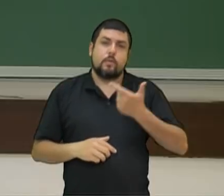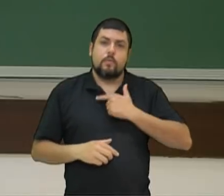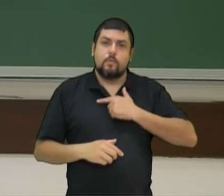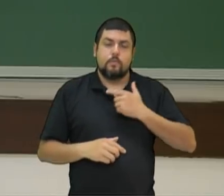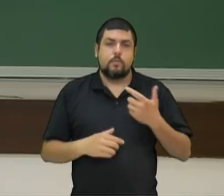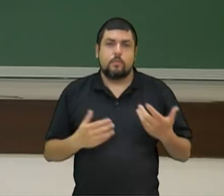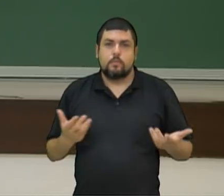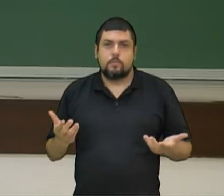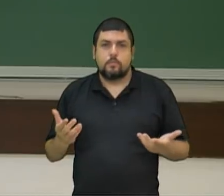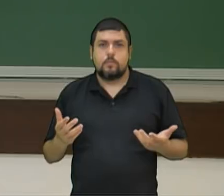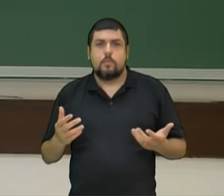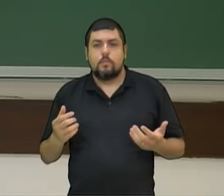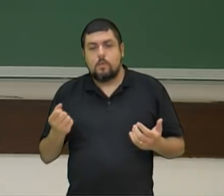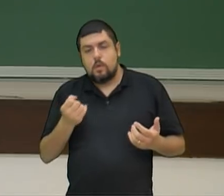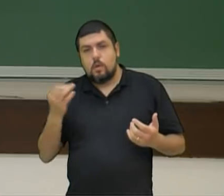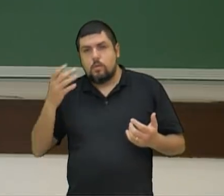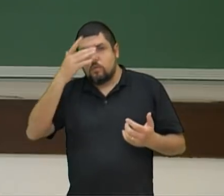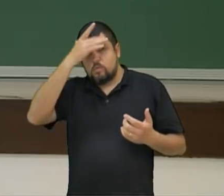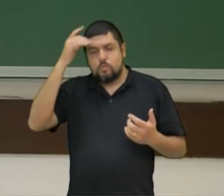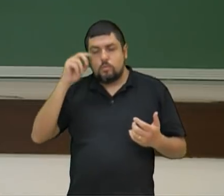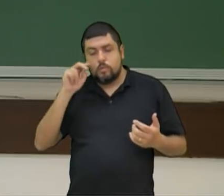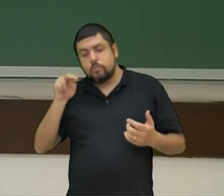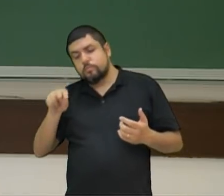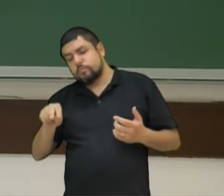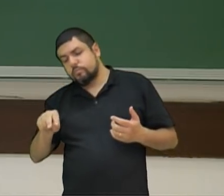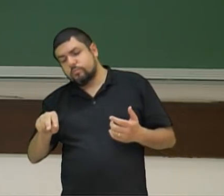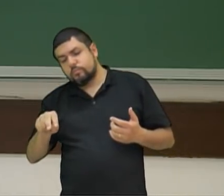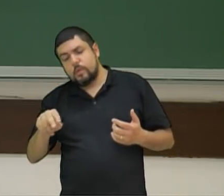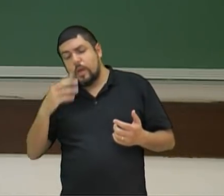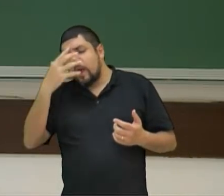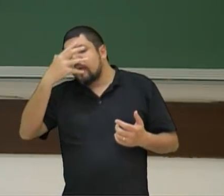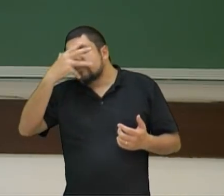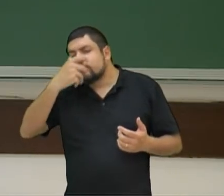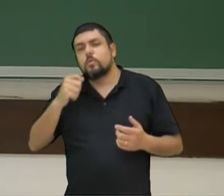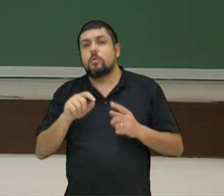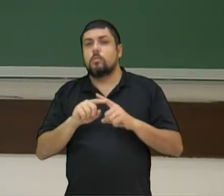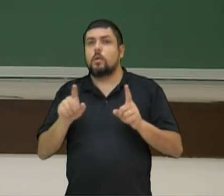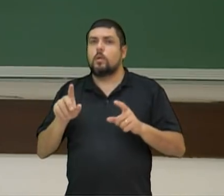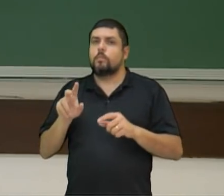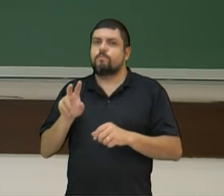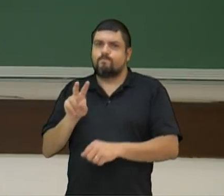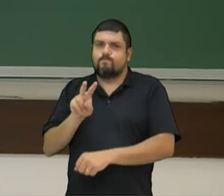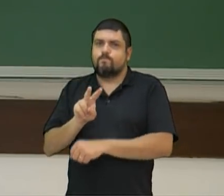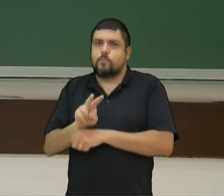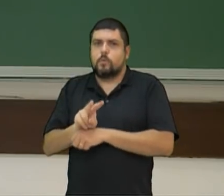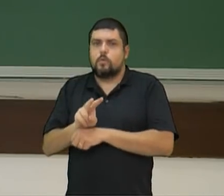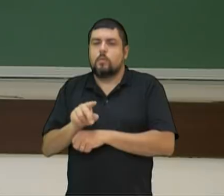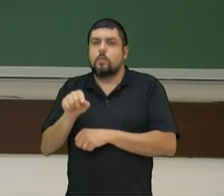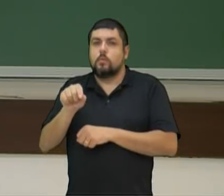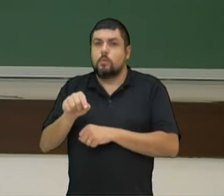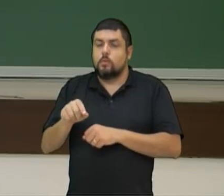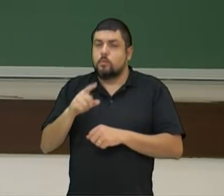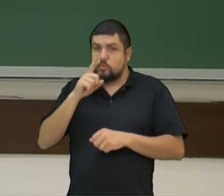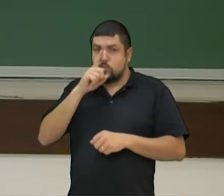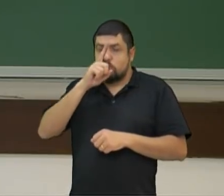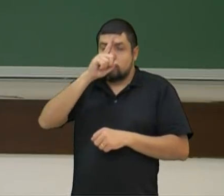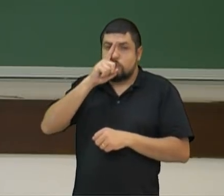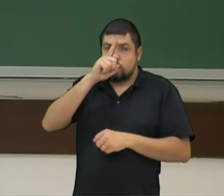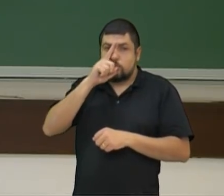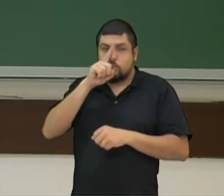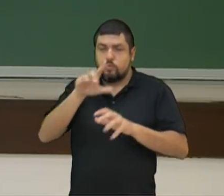algumas pessoas achem o rato um animal bonito, tem que tomar muito cuidado com relação à questão das doenças que ele pode